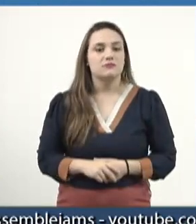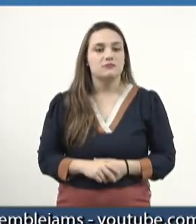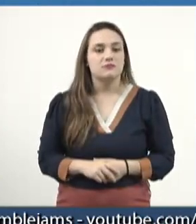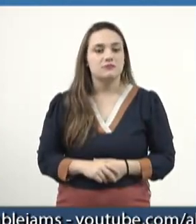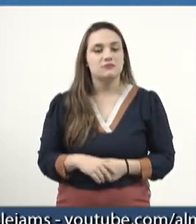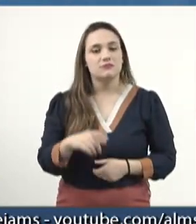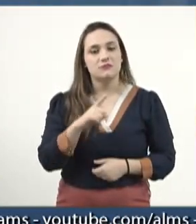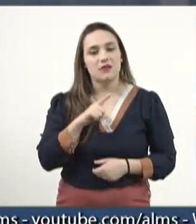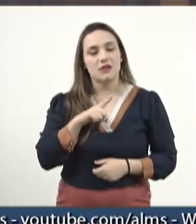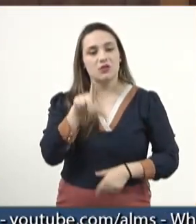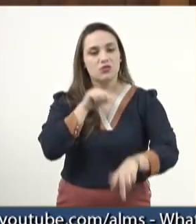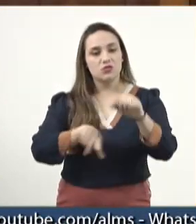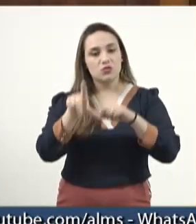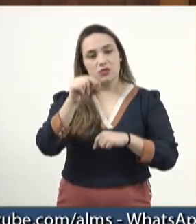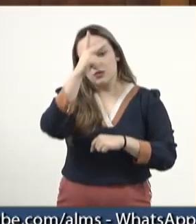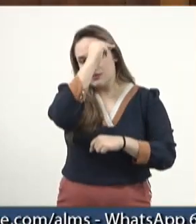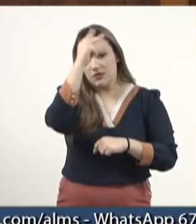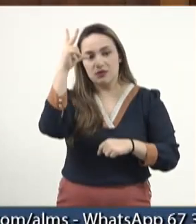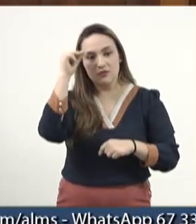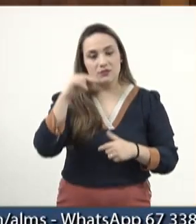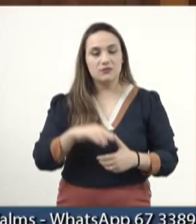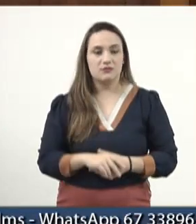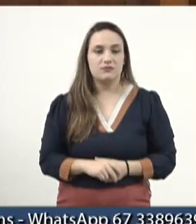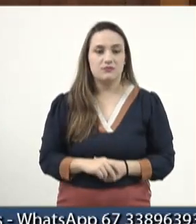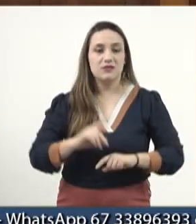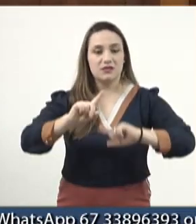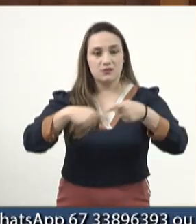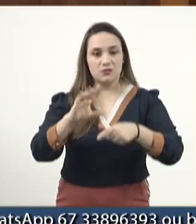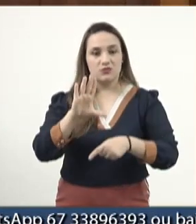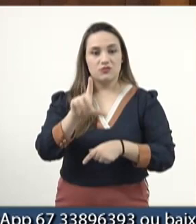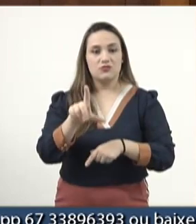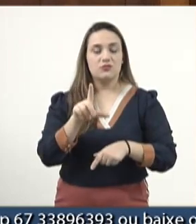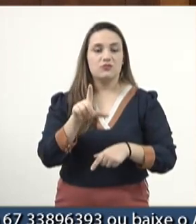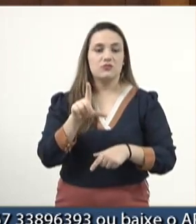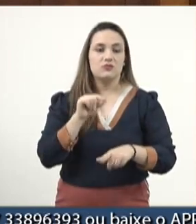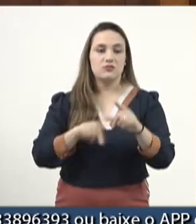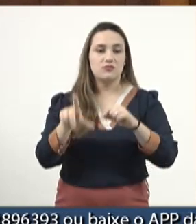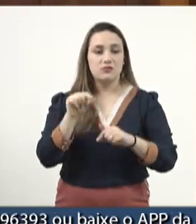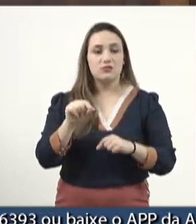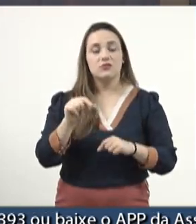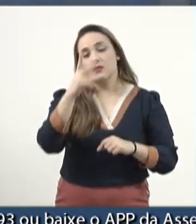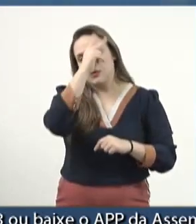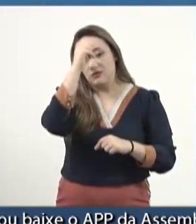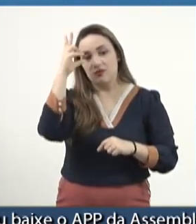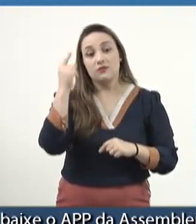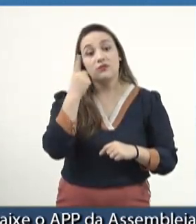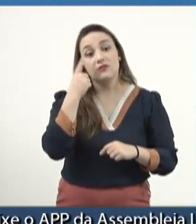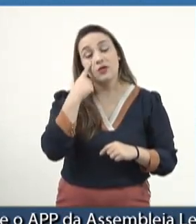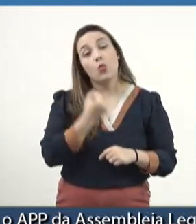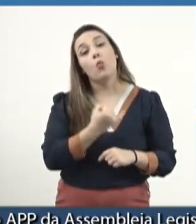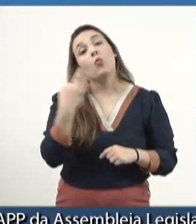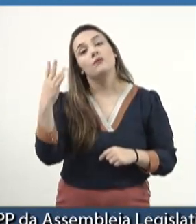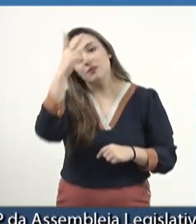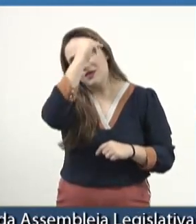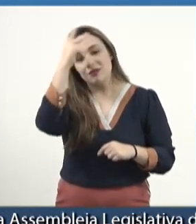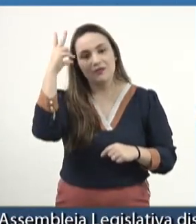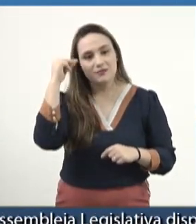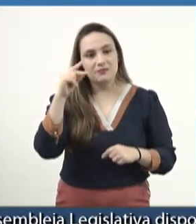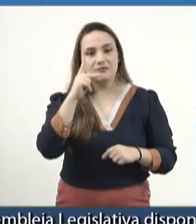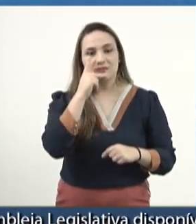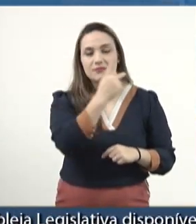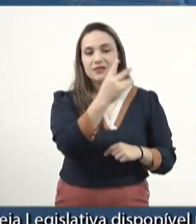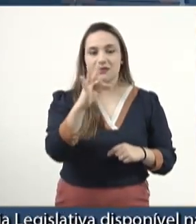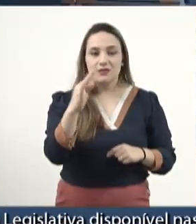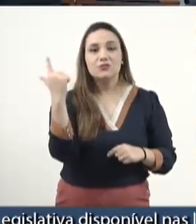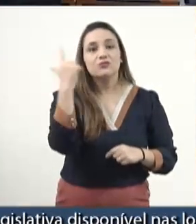eleição de prefeito. Depois da eleição de prefeito, se nós estiver vivo, Deus permitir, nós vamos ver quantos prefeitos o PT vai